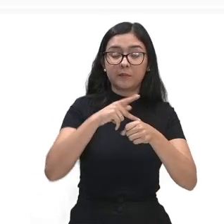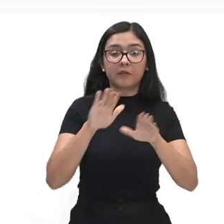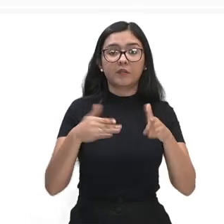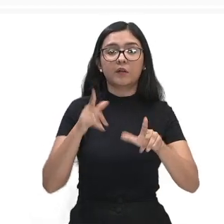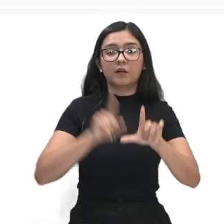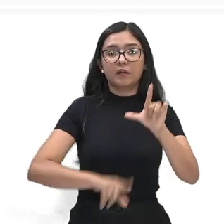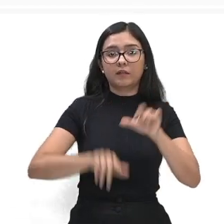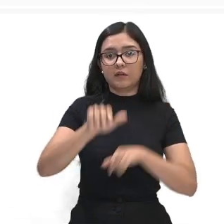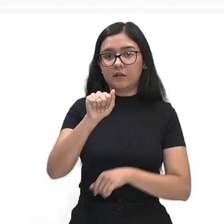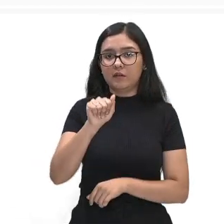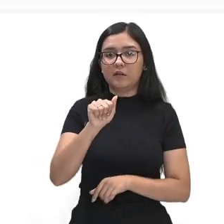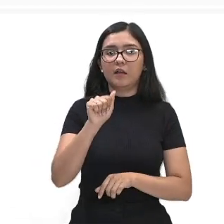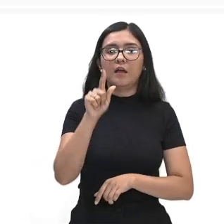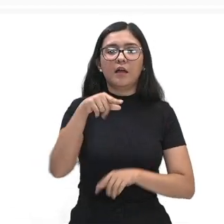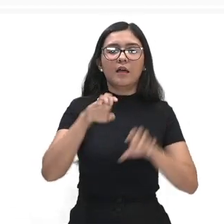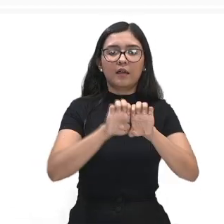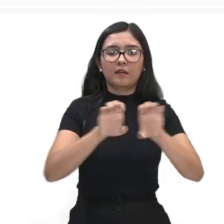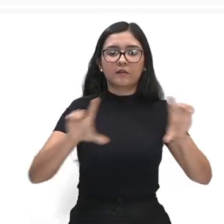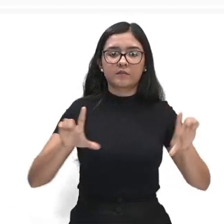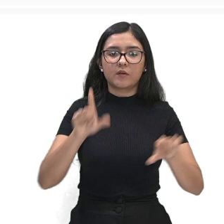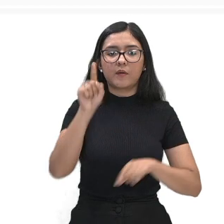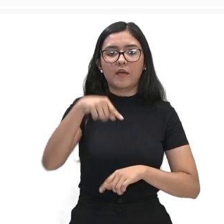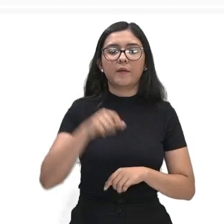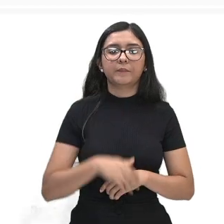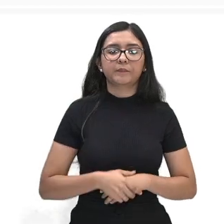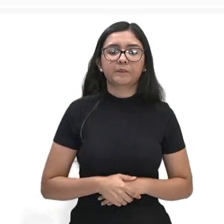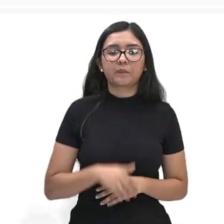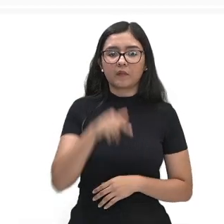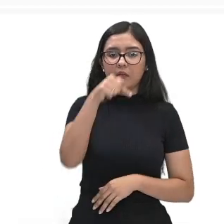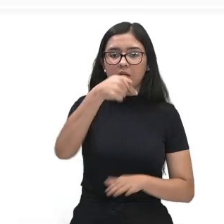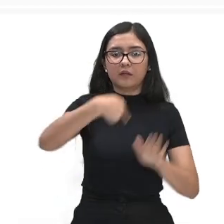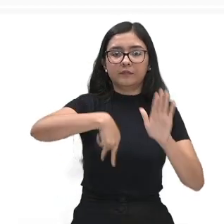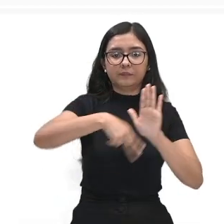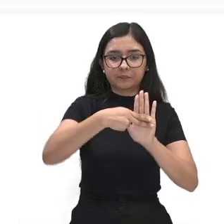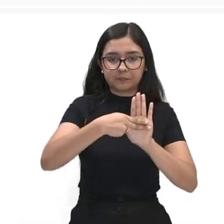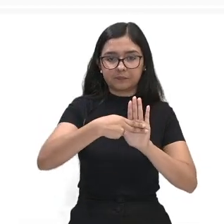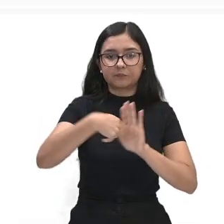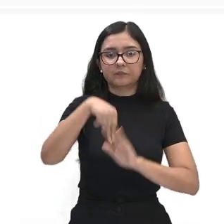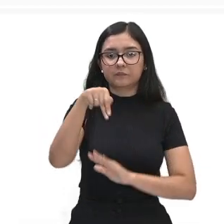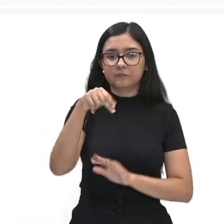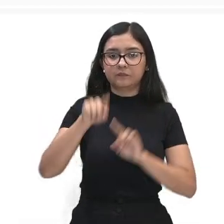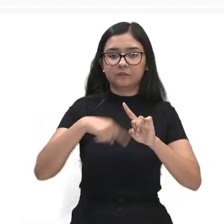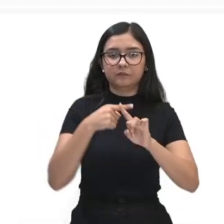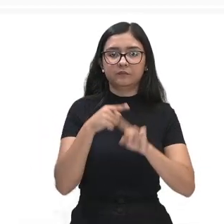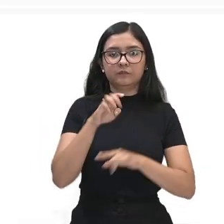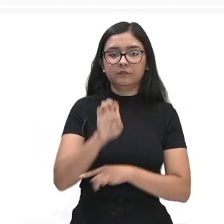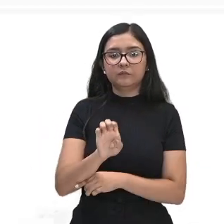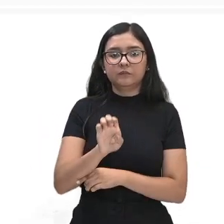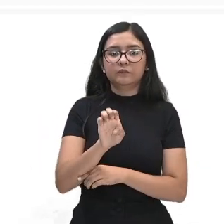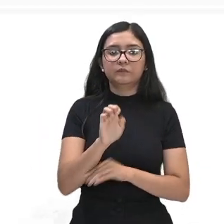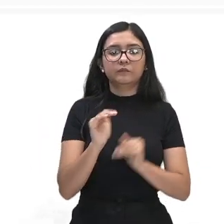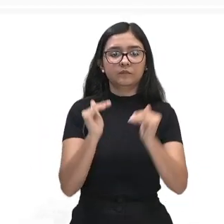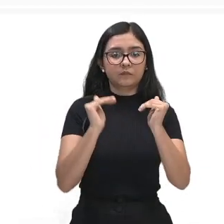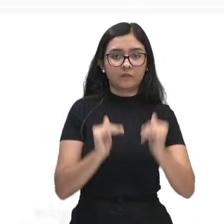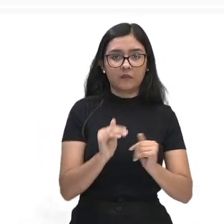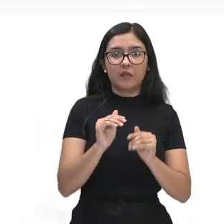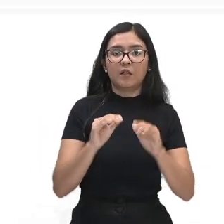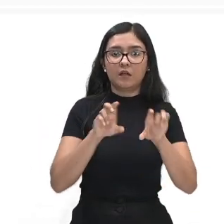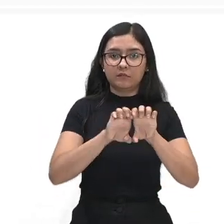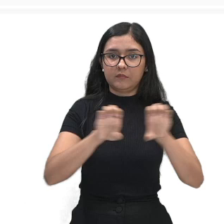letra a equação é Q igual a N vezes Z. Tá? Essa